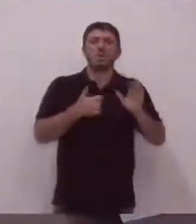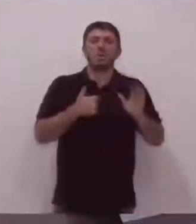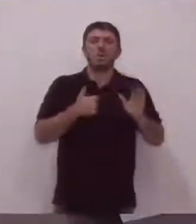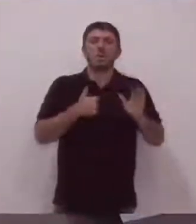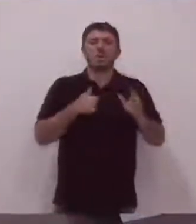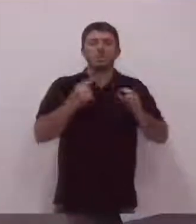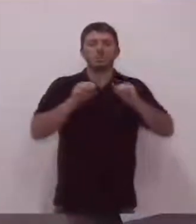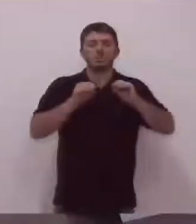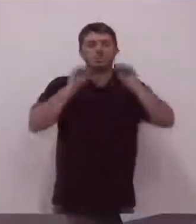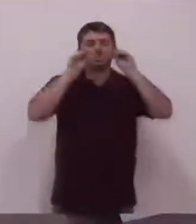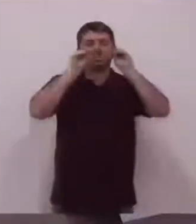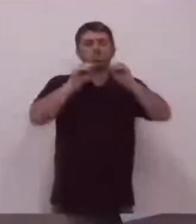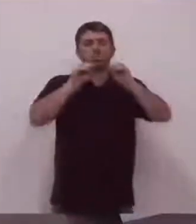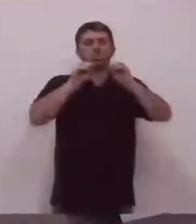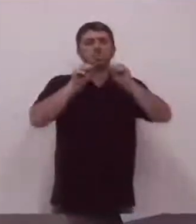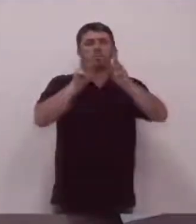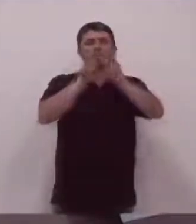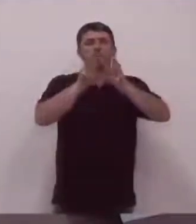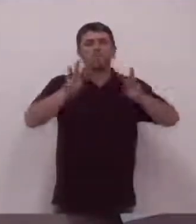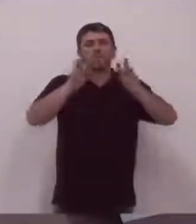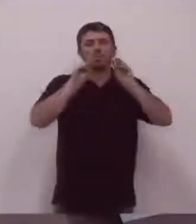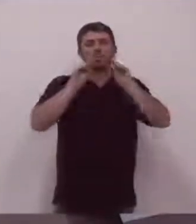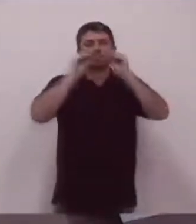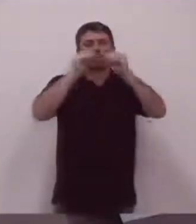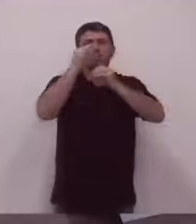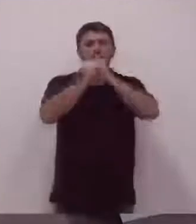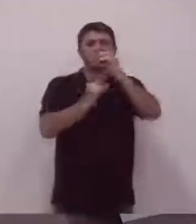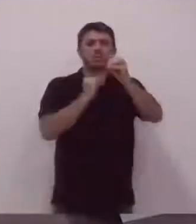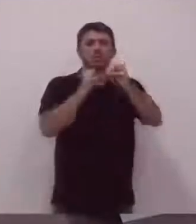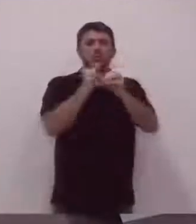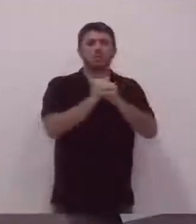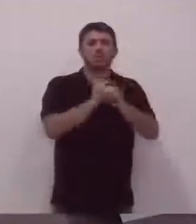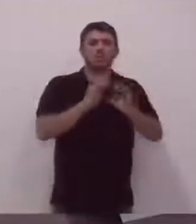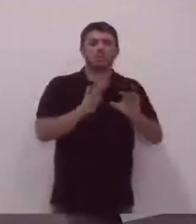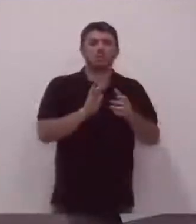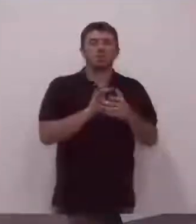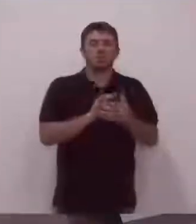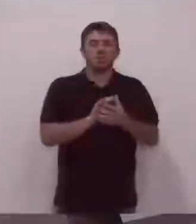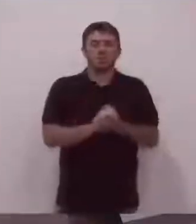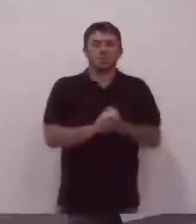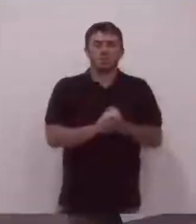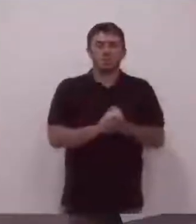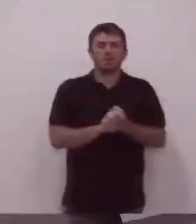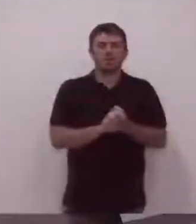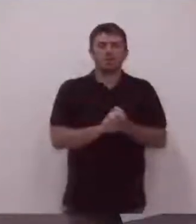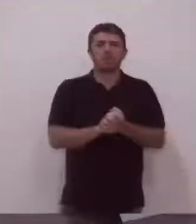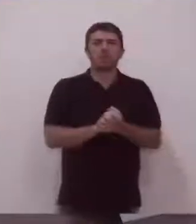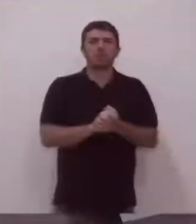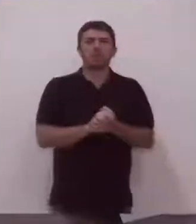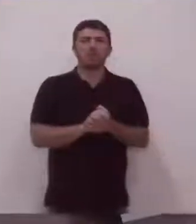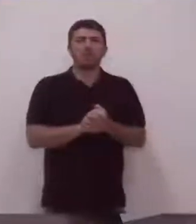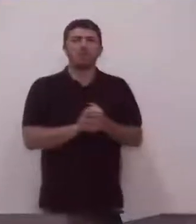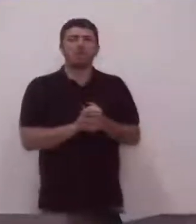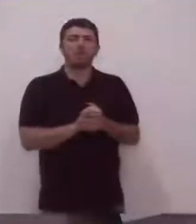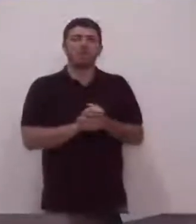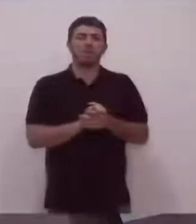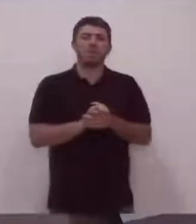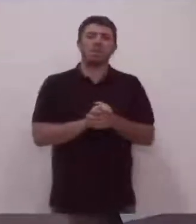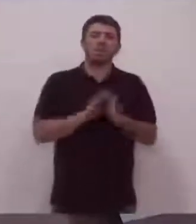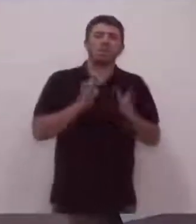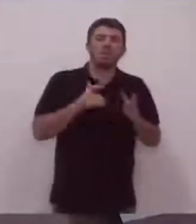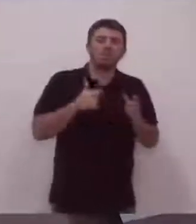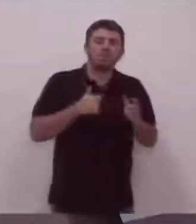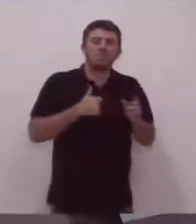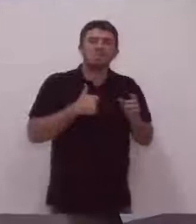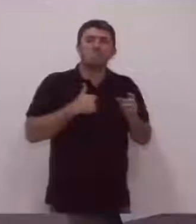internet. Né? Se você for procurar, você não vai ver essas questões. Eu acho que é mais talvez tenha mais a ver com o partido